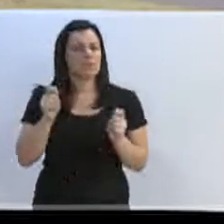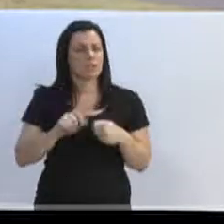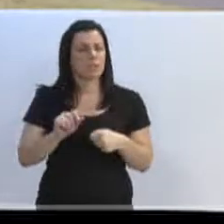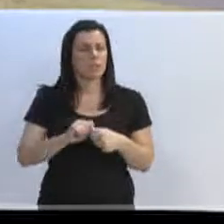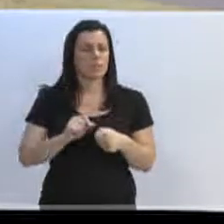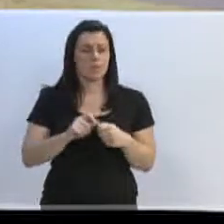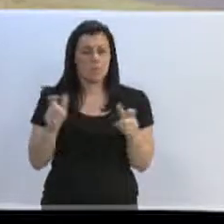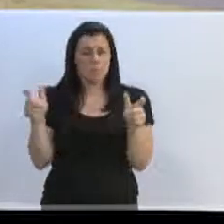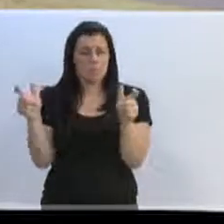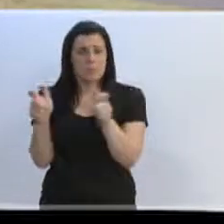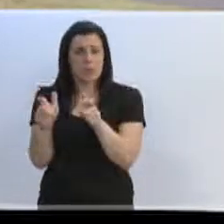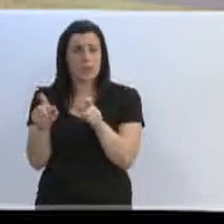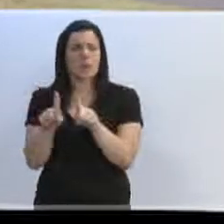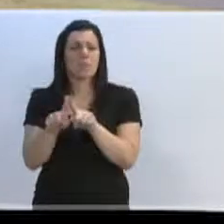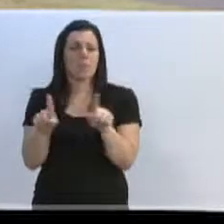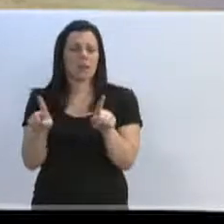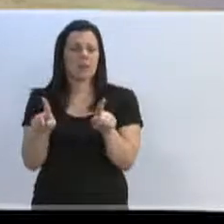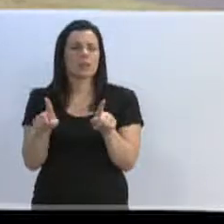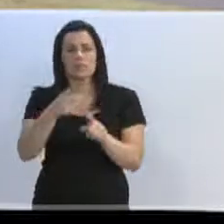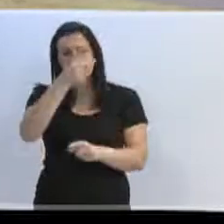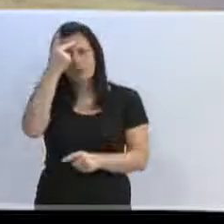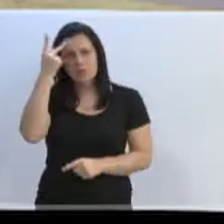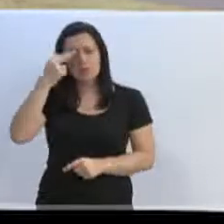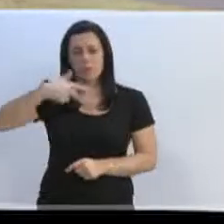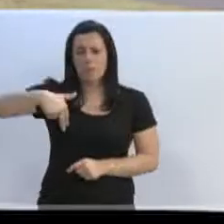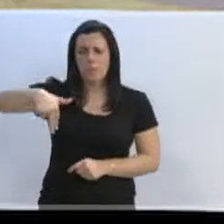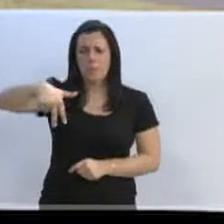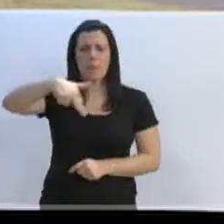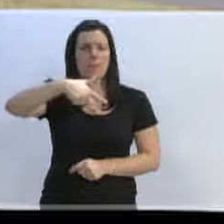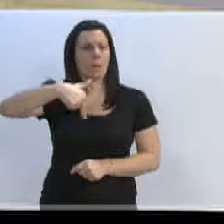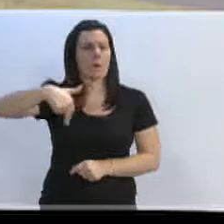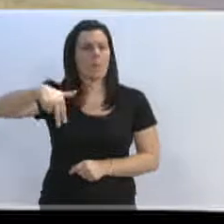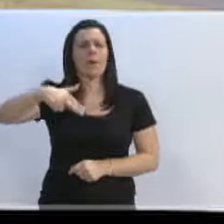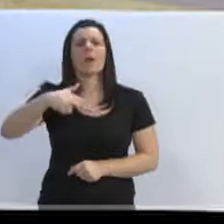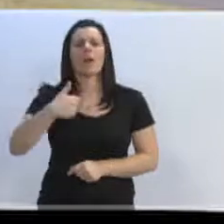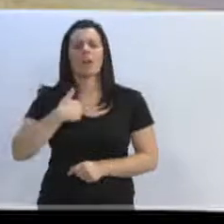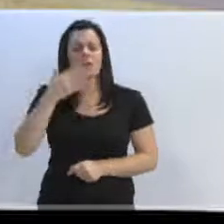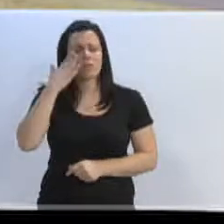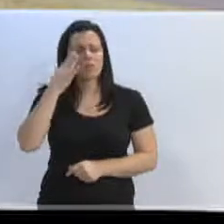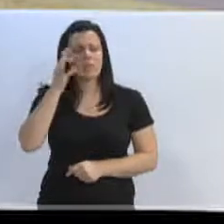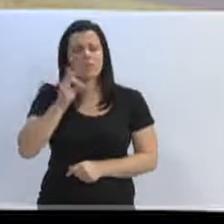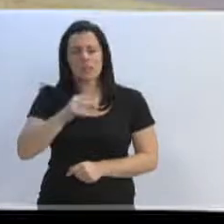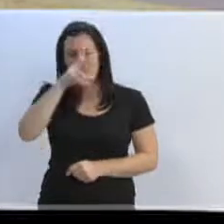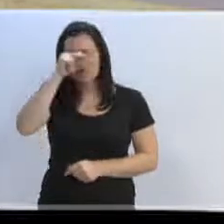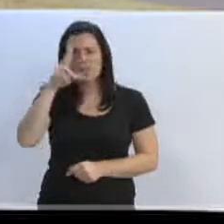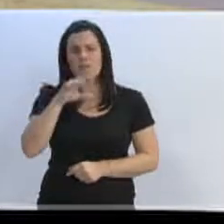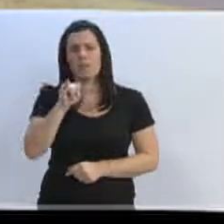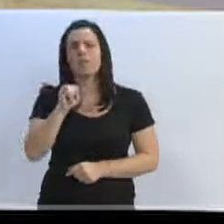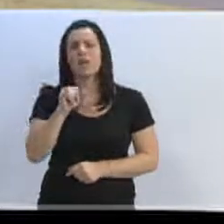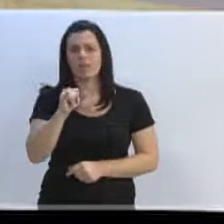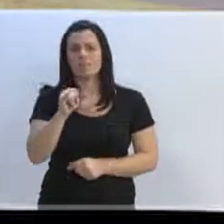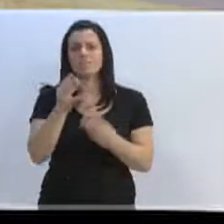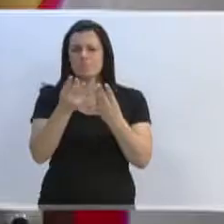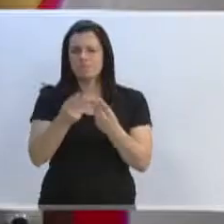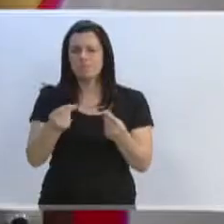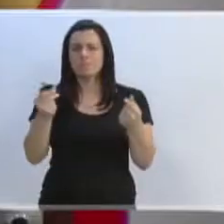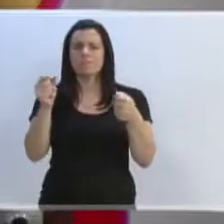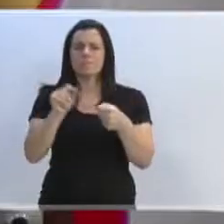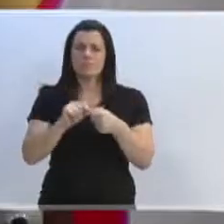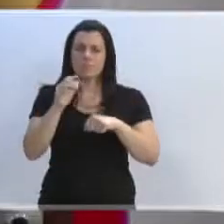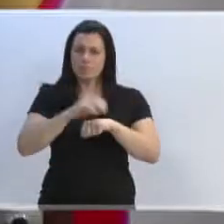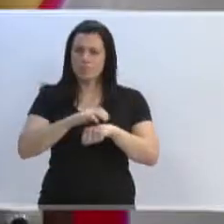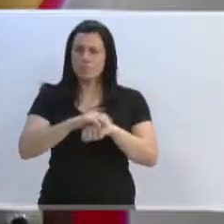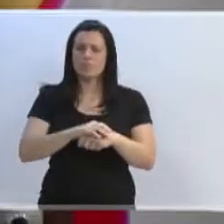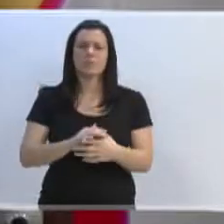pequeno o espaço, mas muitas pessoas circulam naquele local. Eu tenho certeza que o prefeito vai sensibilizar e vai atender. Dando sequência na tarde de hoje,